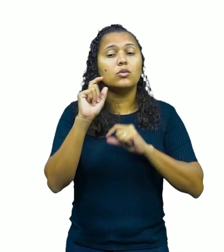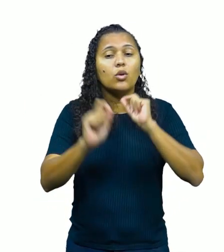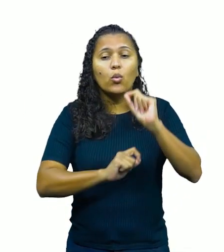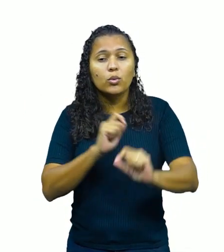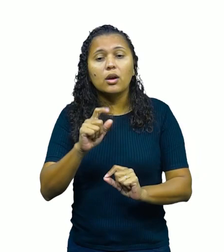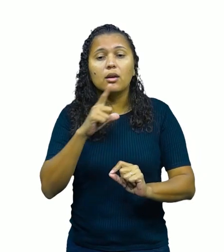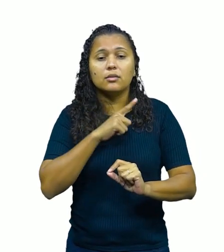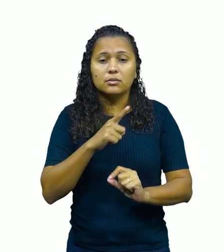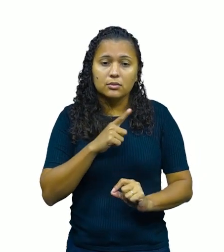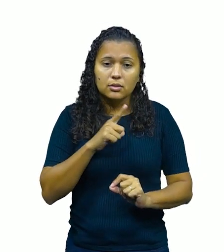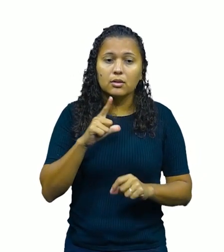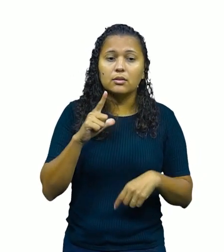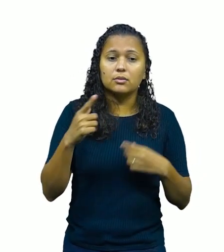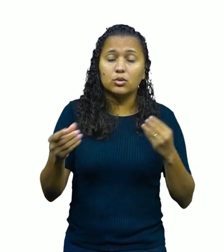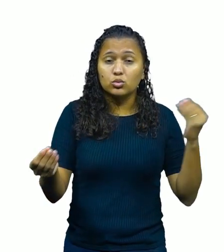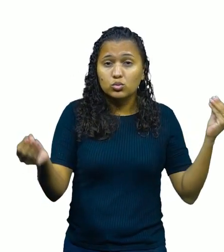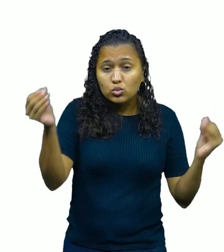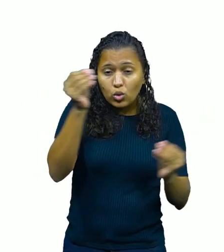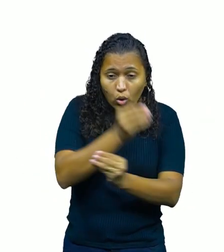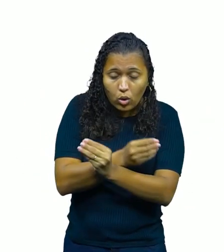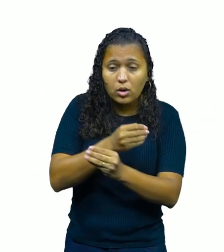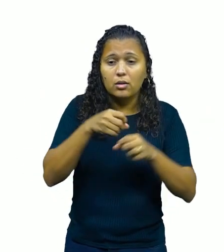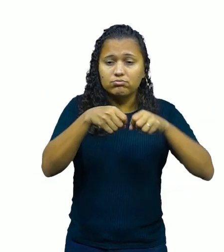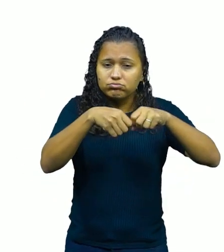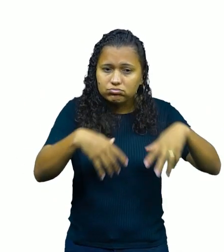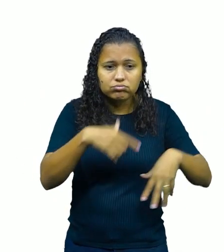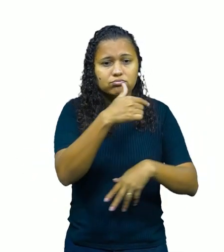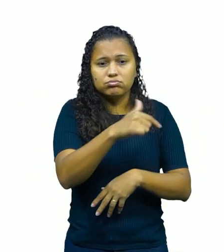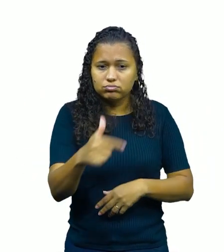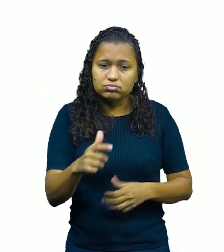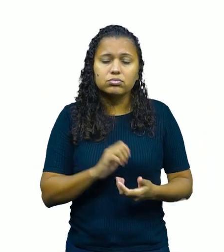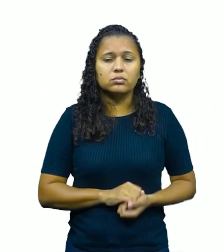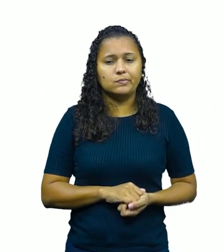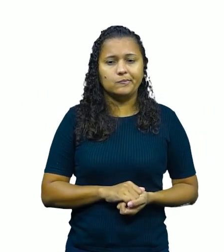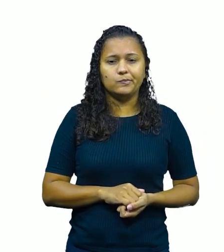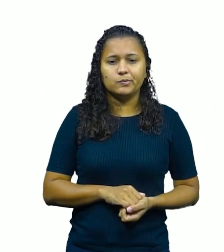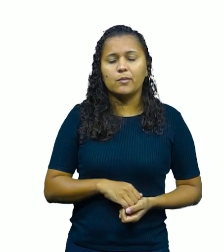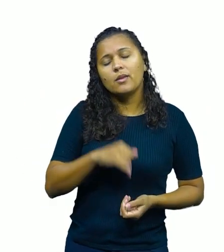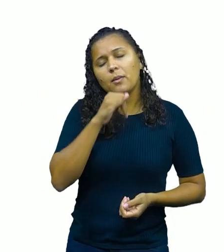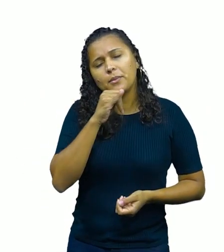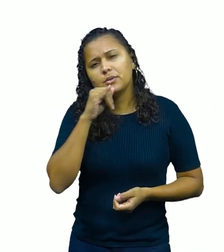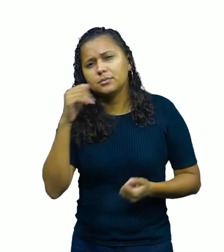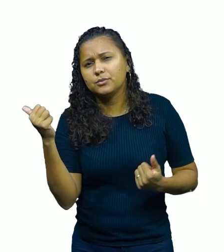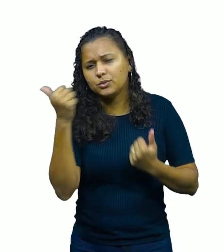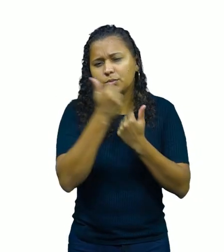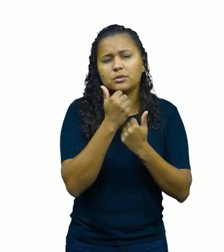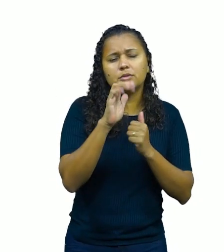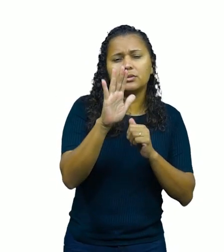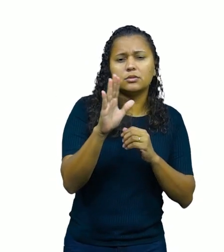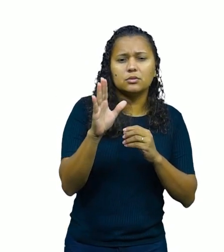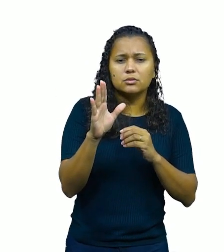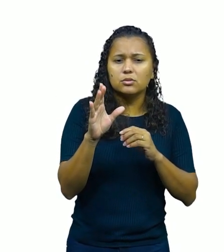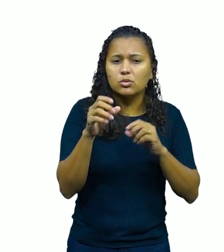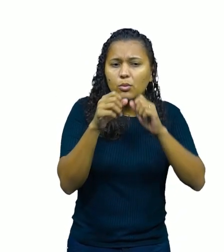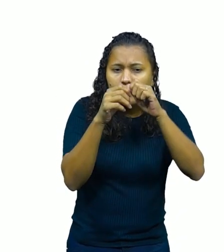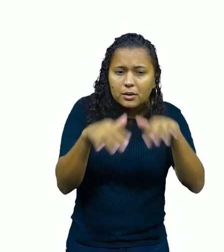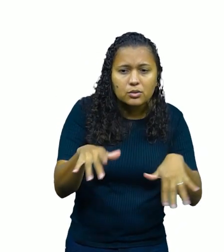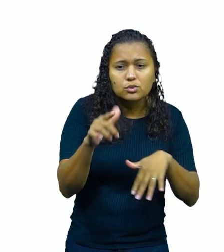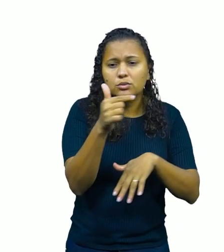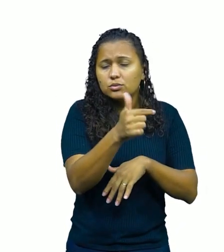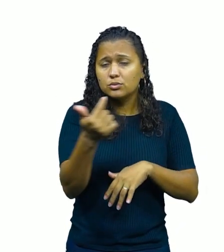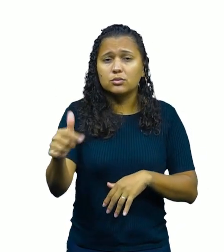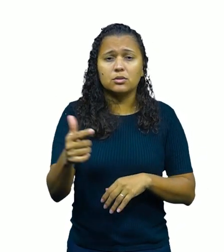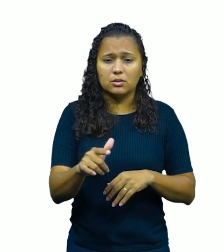condição entre as duas ou mais peças de poderem ser trocadas. E aí você fala isso sem que haja prejuízo ao quê?